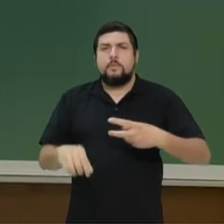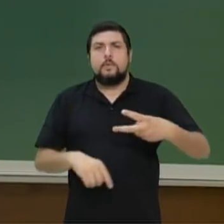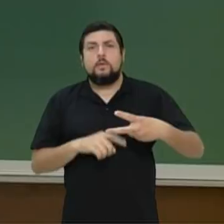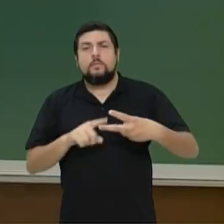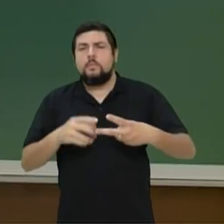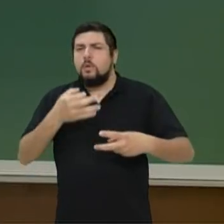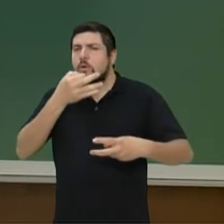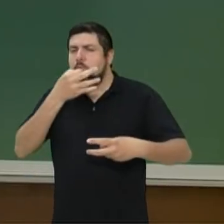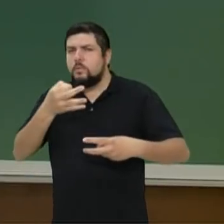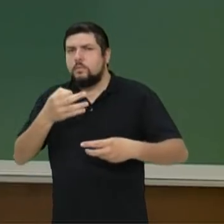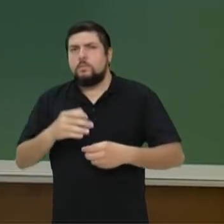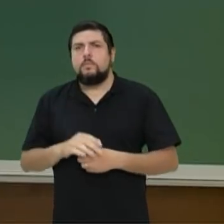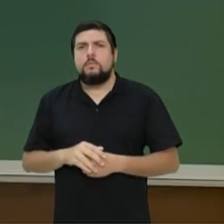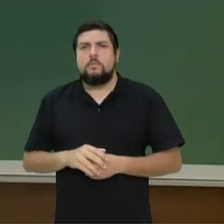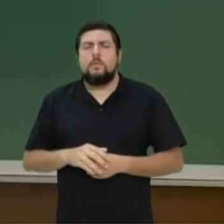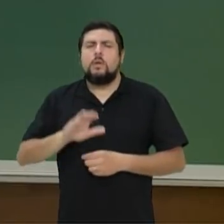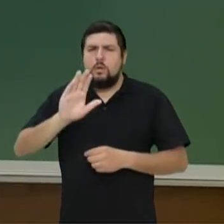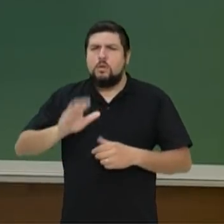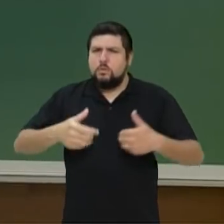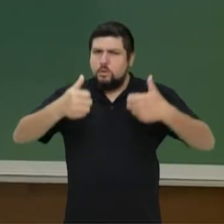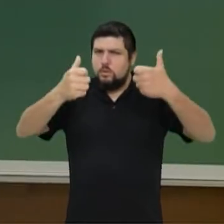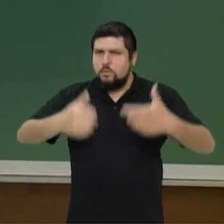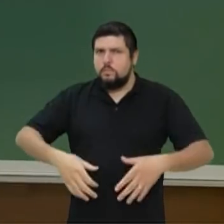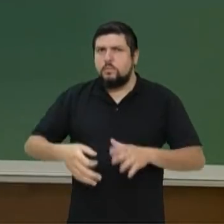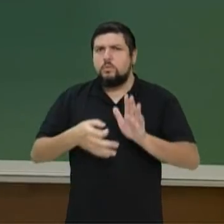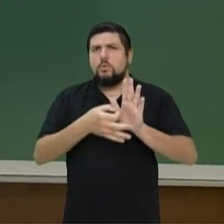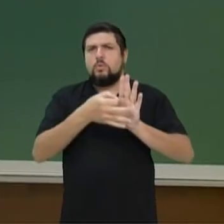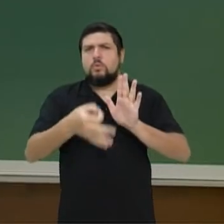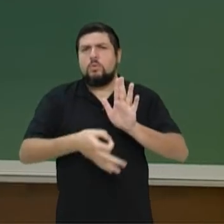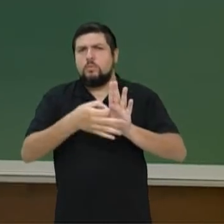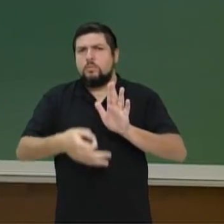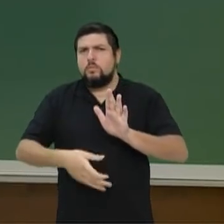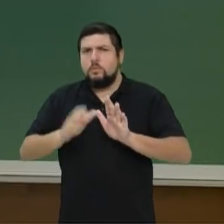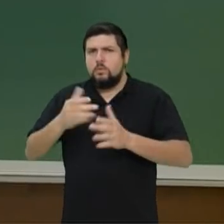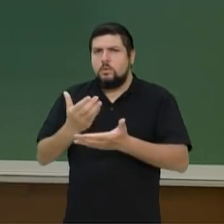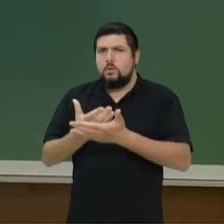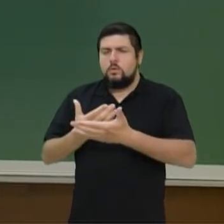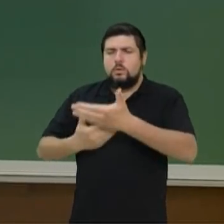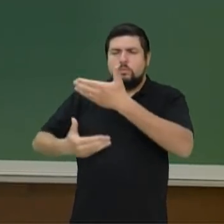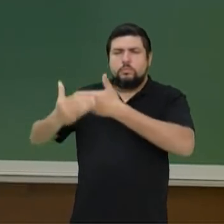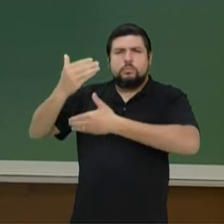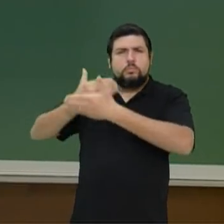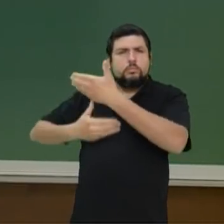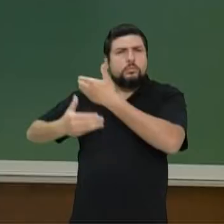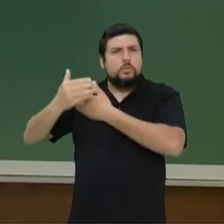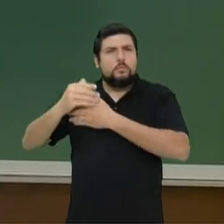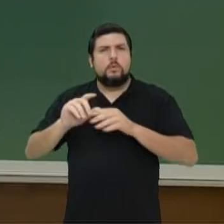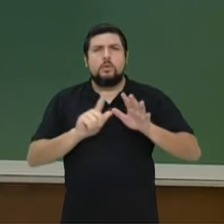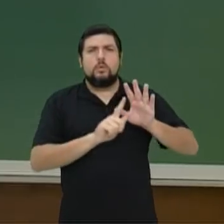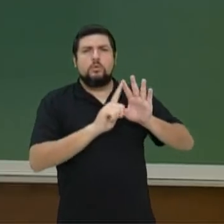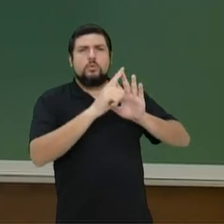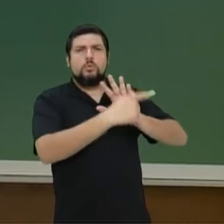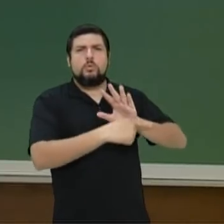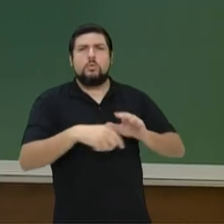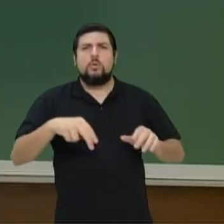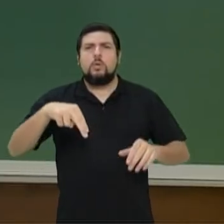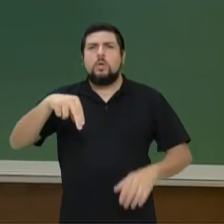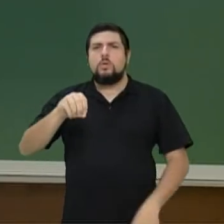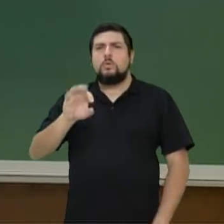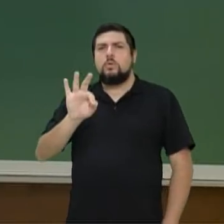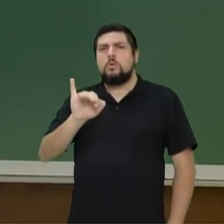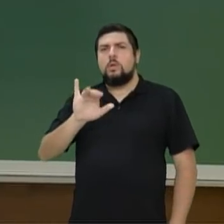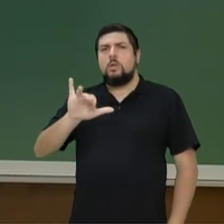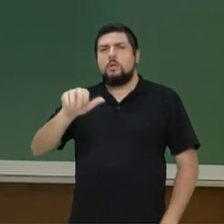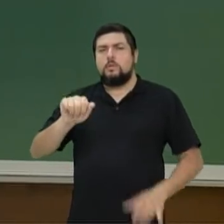nas aulas anteriores, quando falamos também de notícia. Lembra do gênero notícia, não é verdade? Então, agora